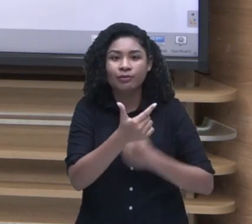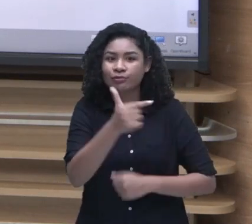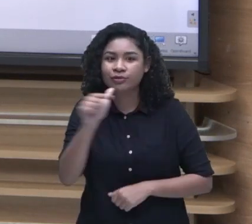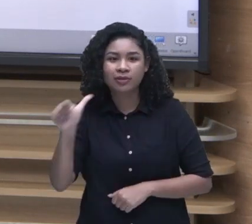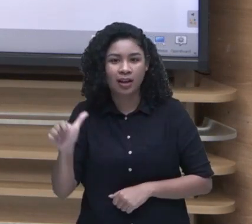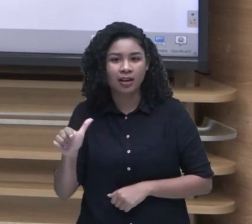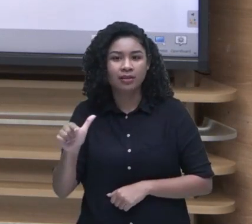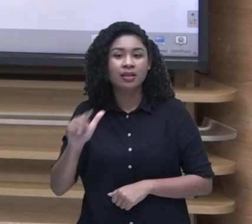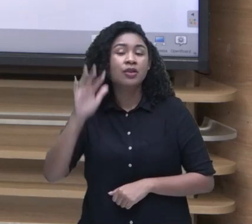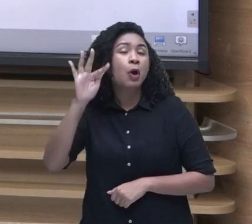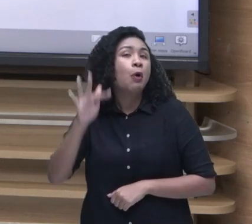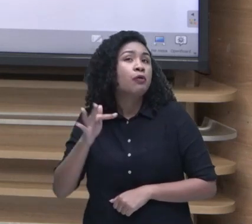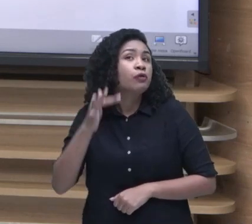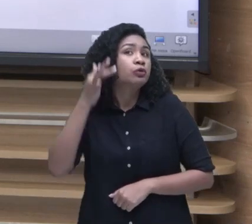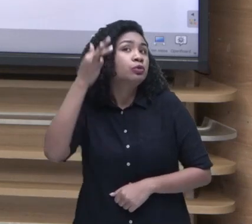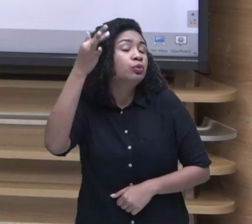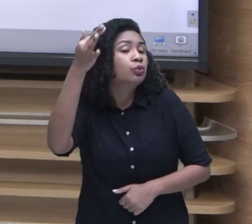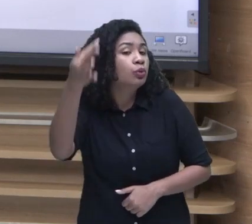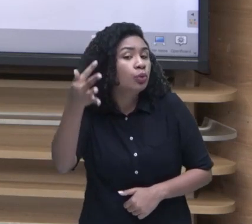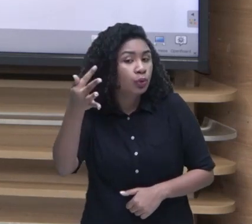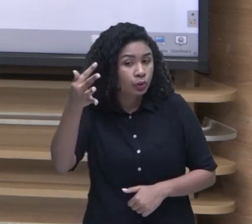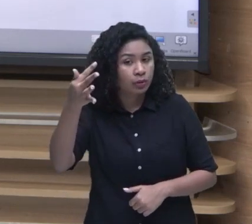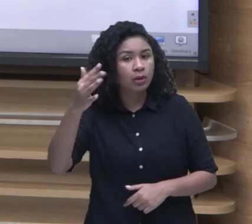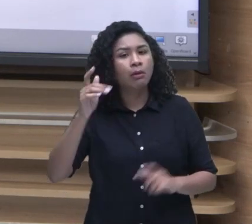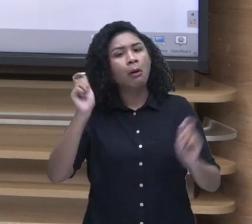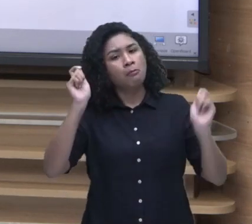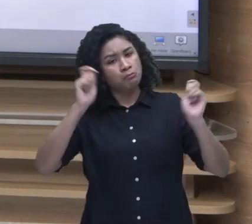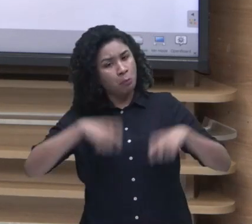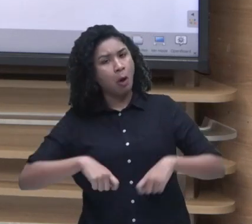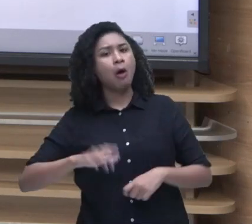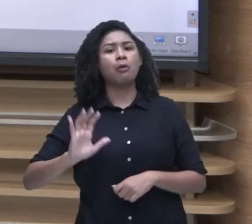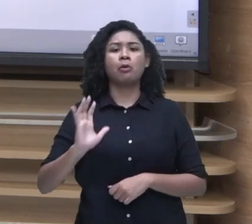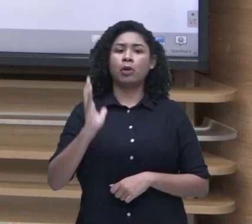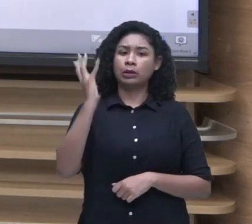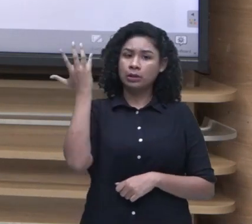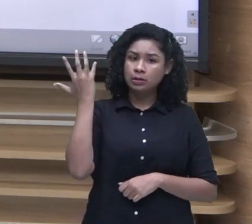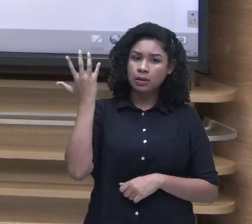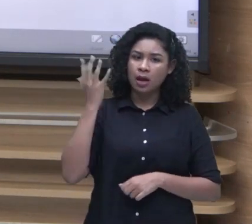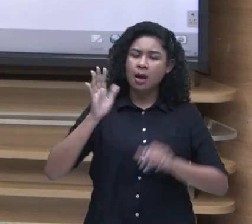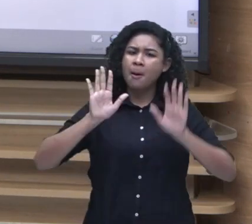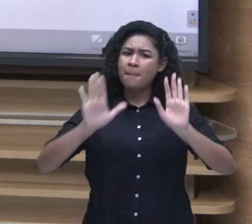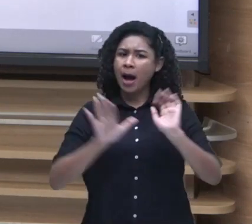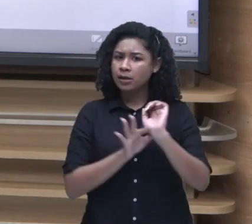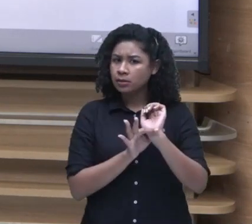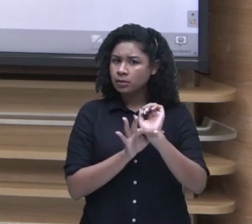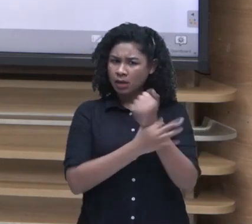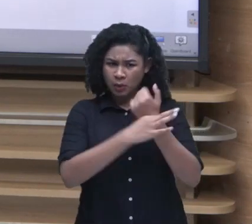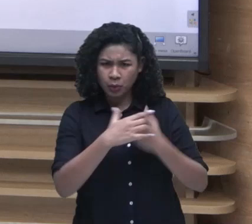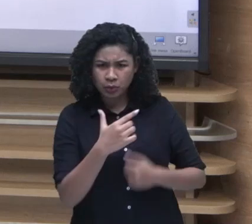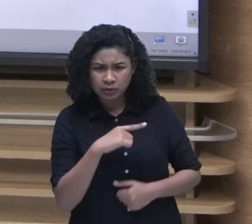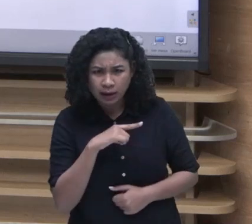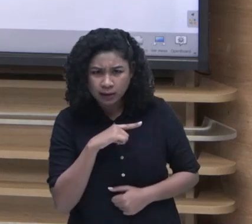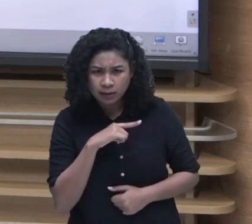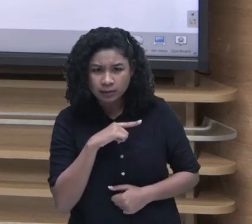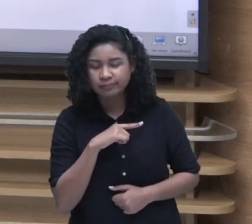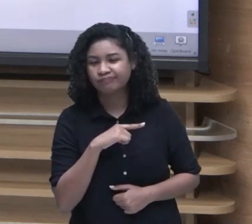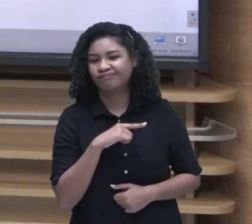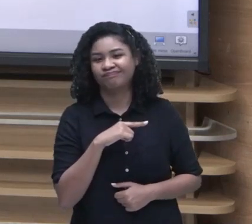tu cantares, então isso poderá acontecer. Mas eu dei certeza? Não,